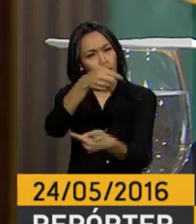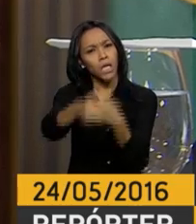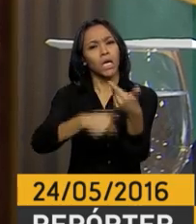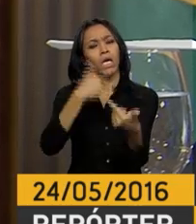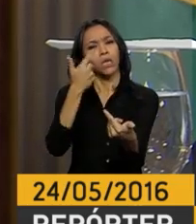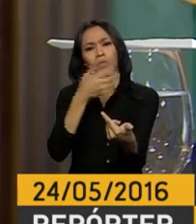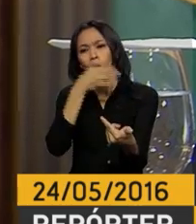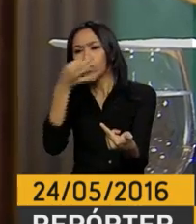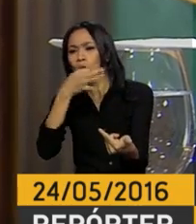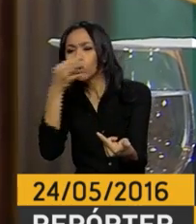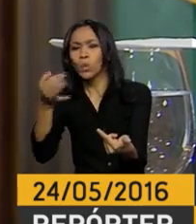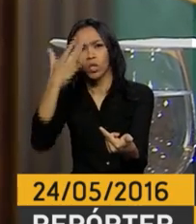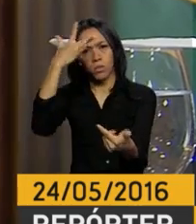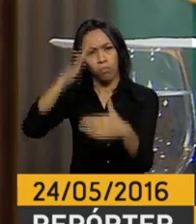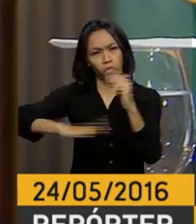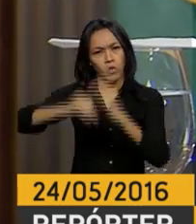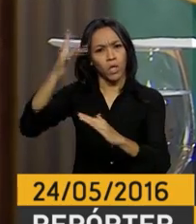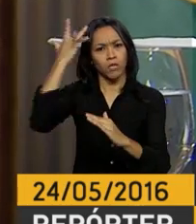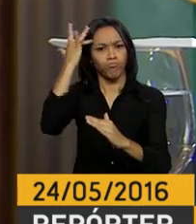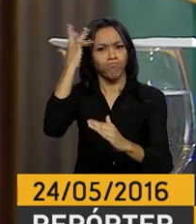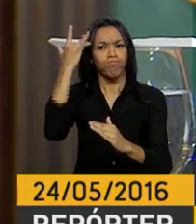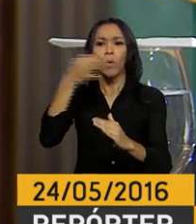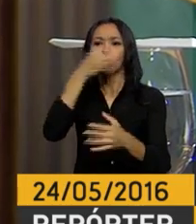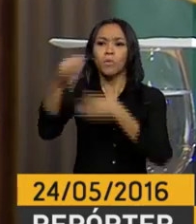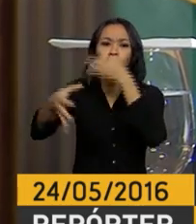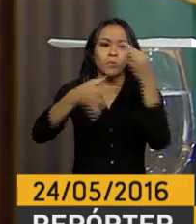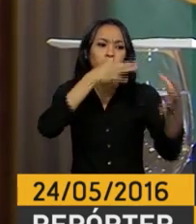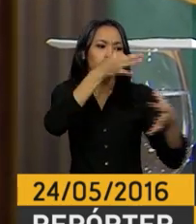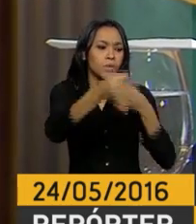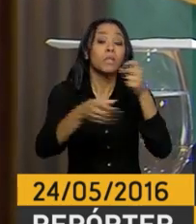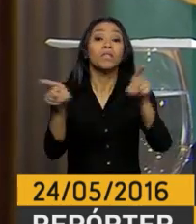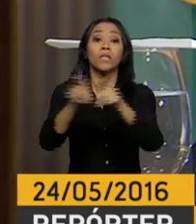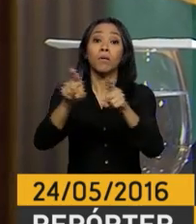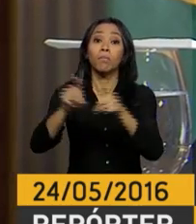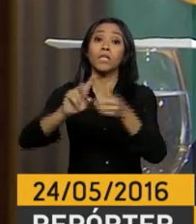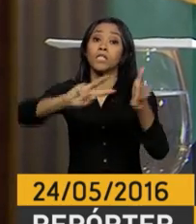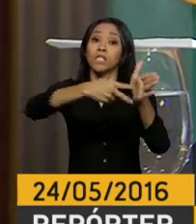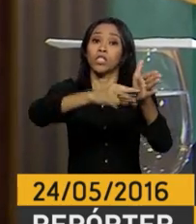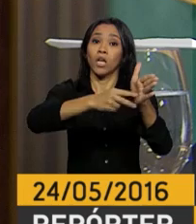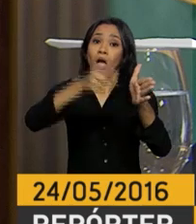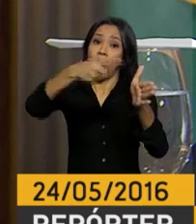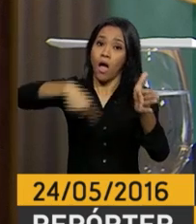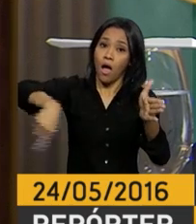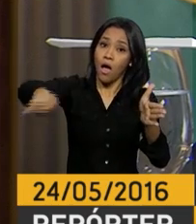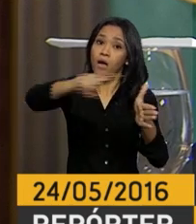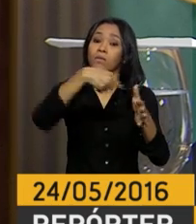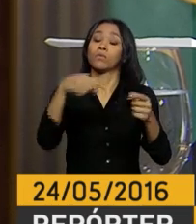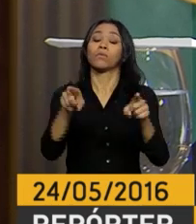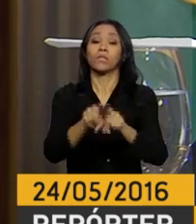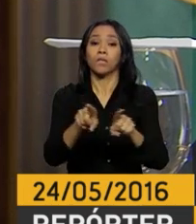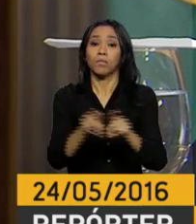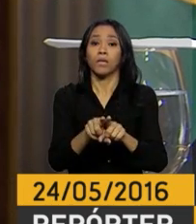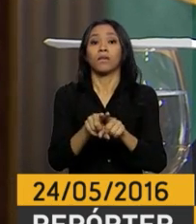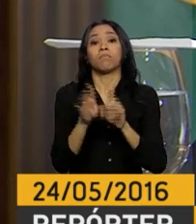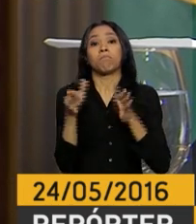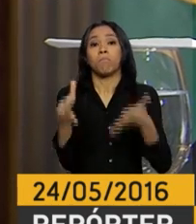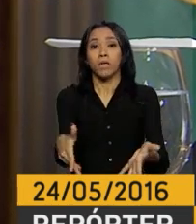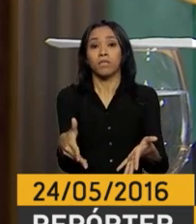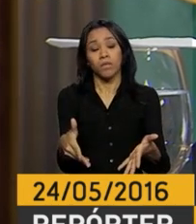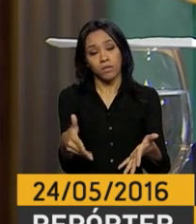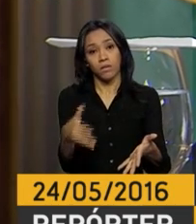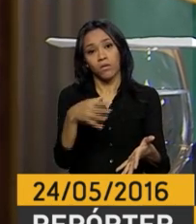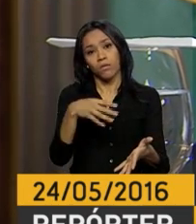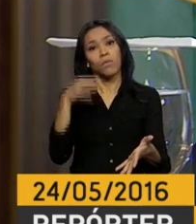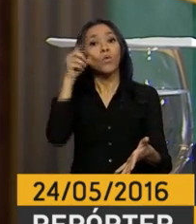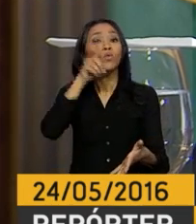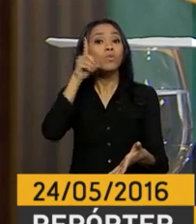especialistas da maior suposição, com a participação das centrais sindicais e com a participação da classe